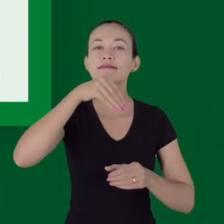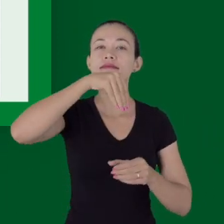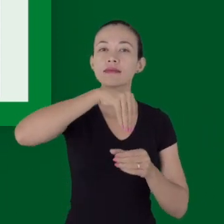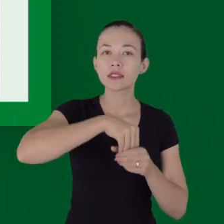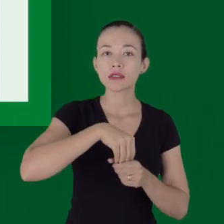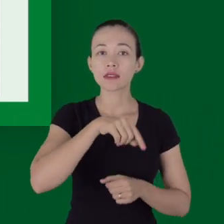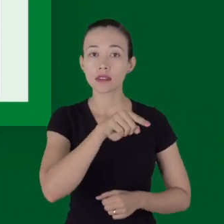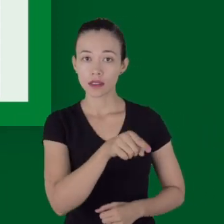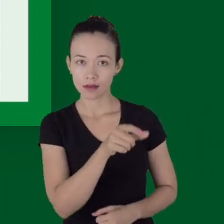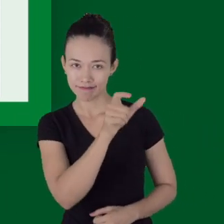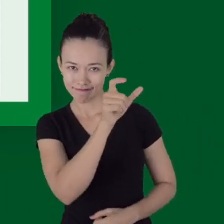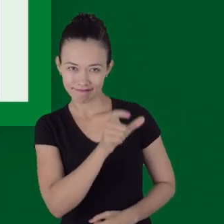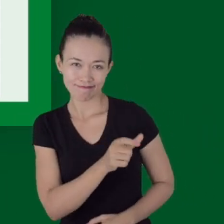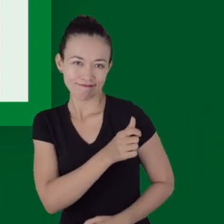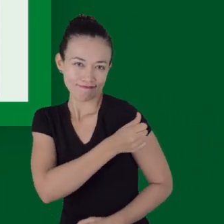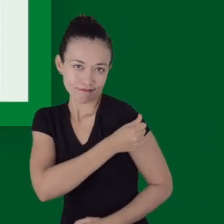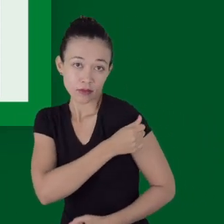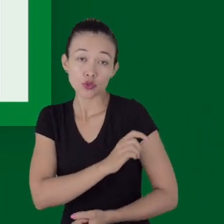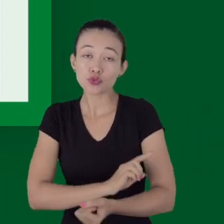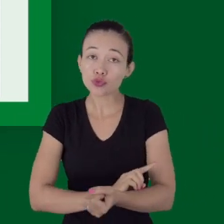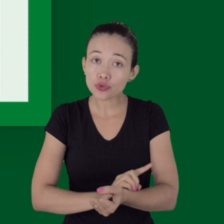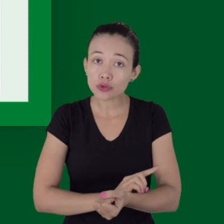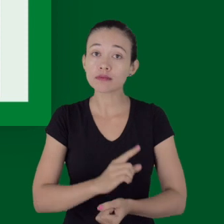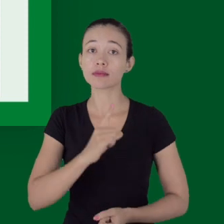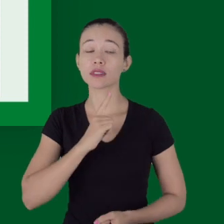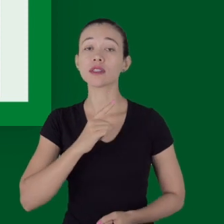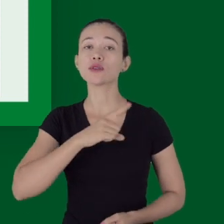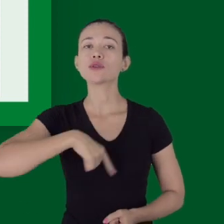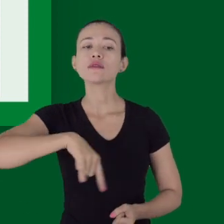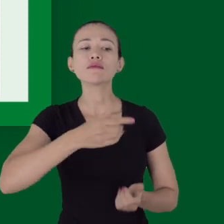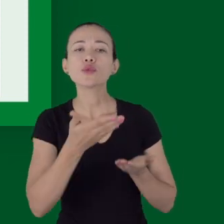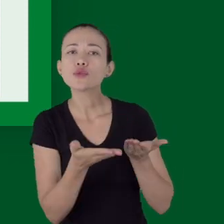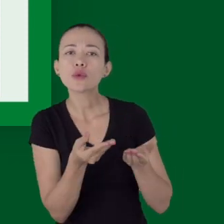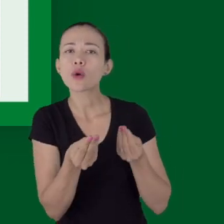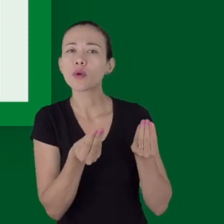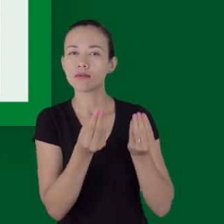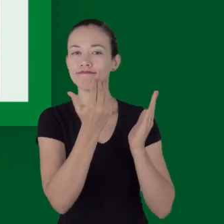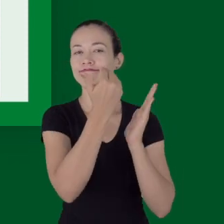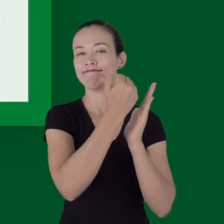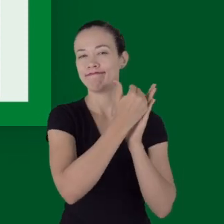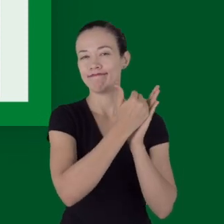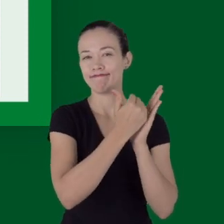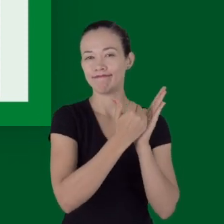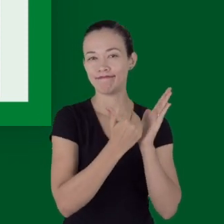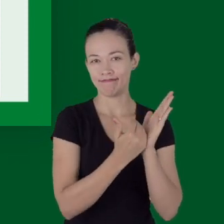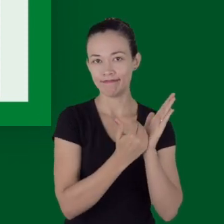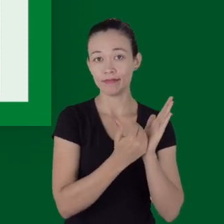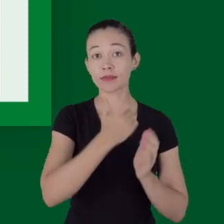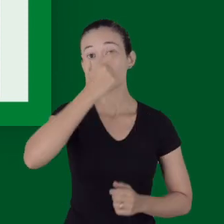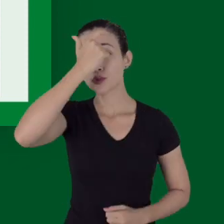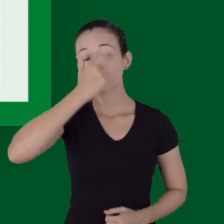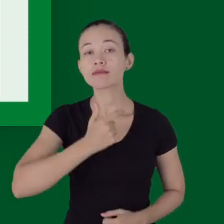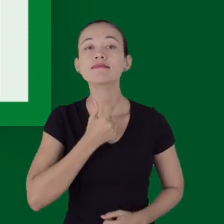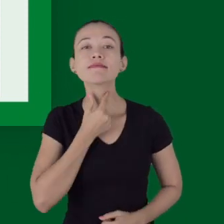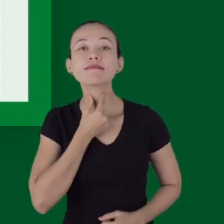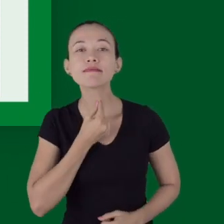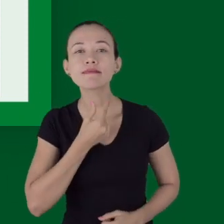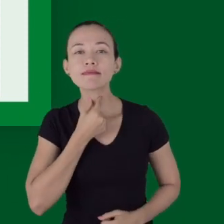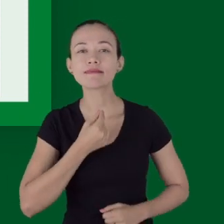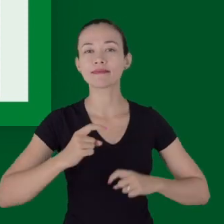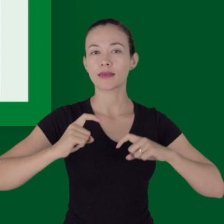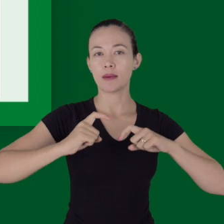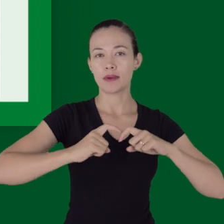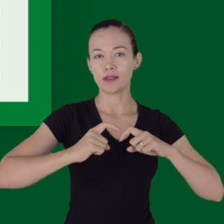médica endocrinologista, pediatra, trabalho no Hospital Regional de Taguatinga. Vocês já tiveram várias aulas durante